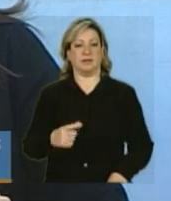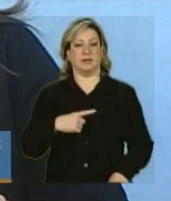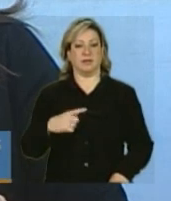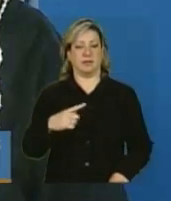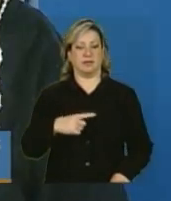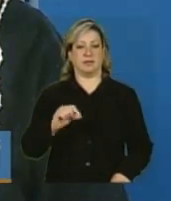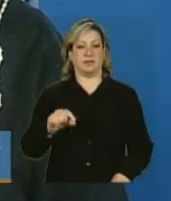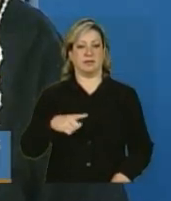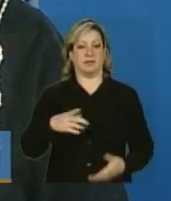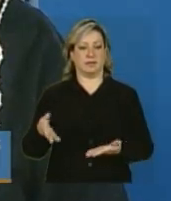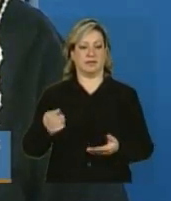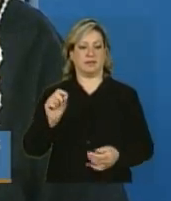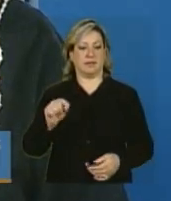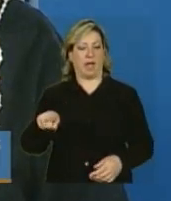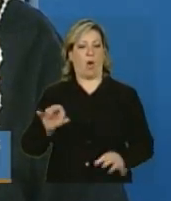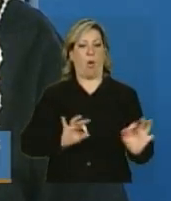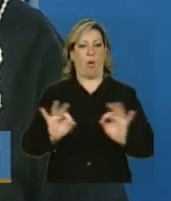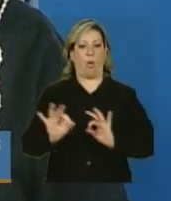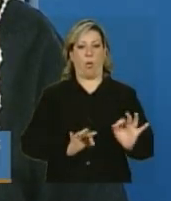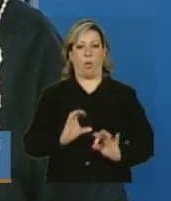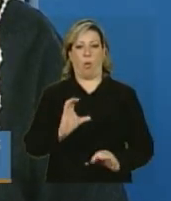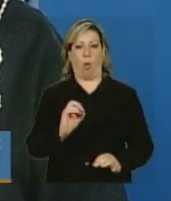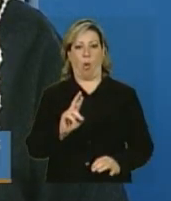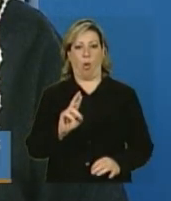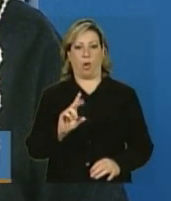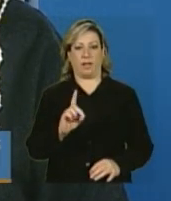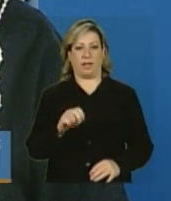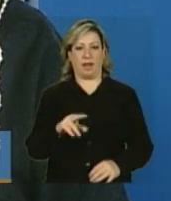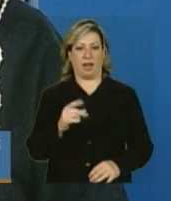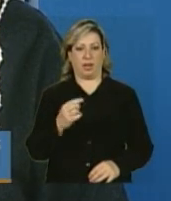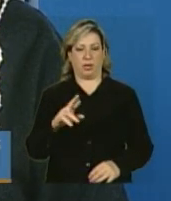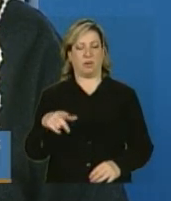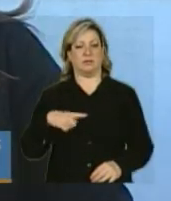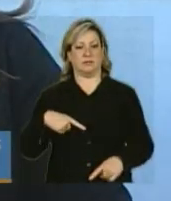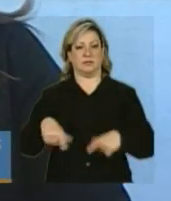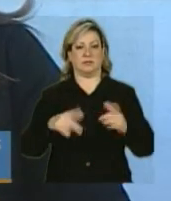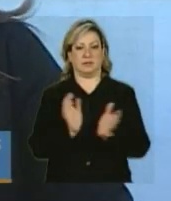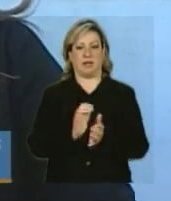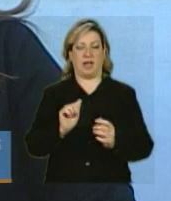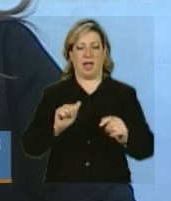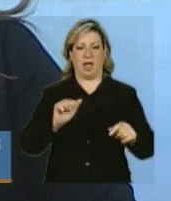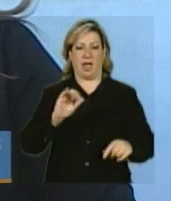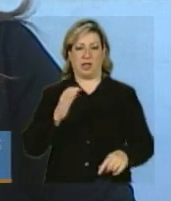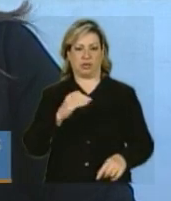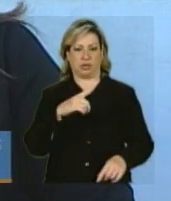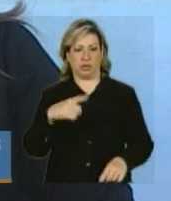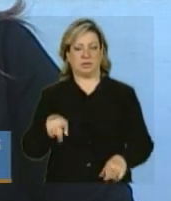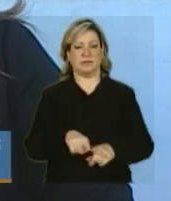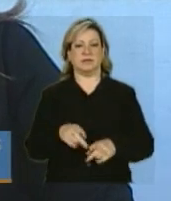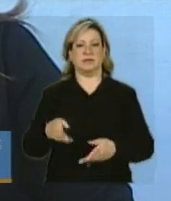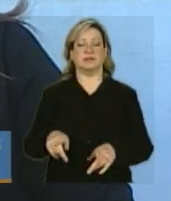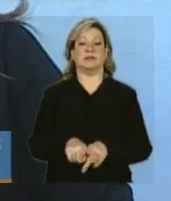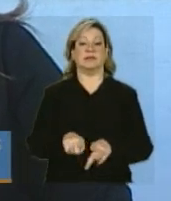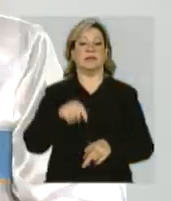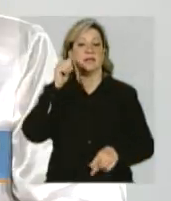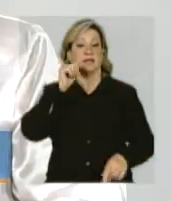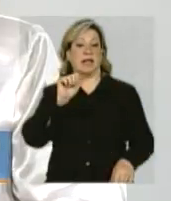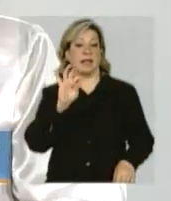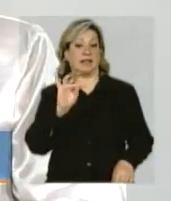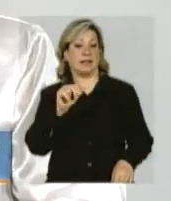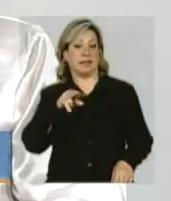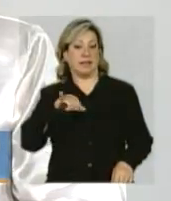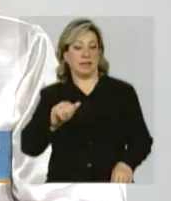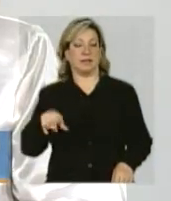Deuscreide Gonçalves, que é coordenadora geral de integração de ações, e Tânia Almeida, que é gerente